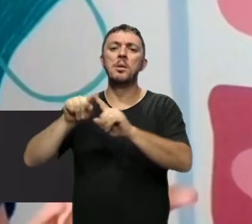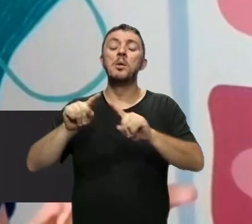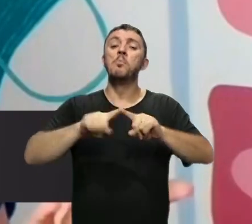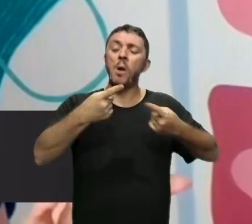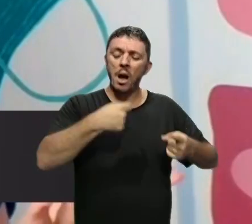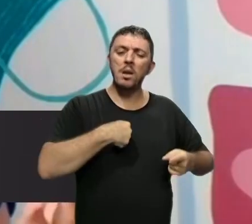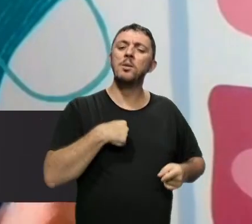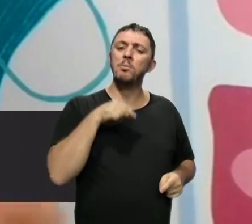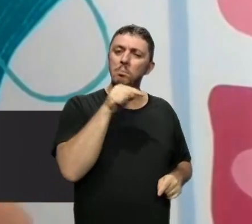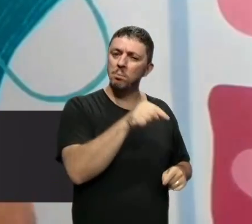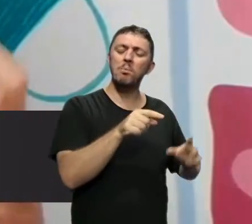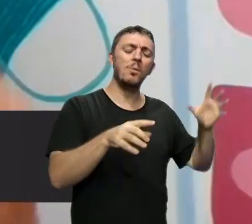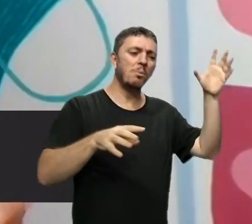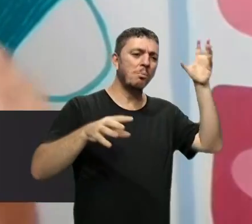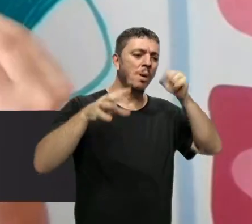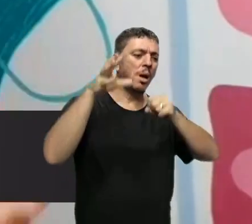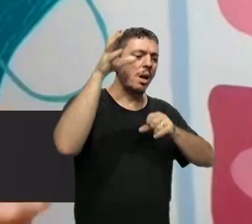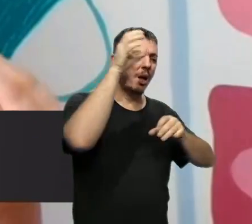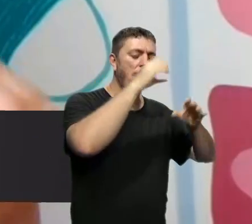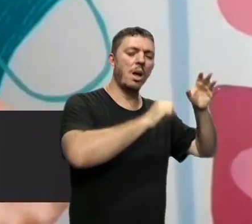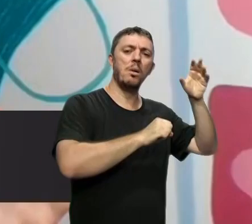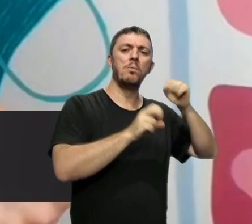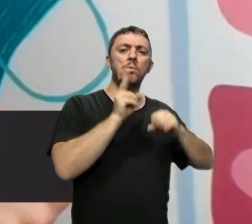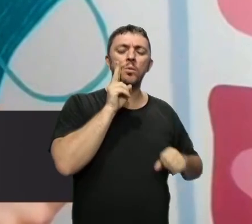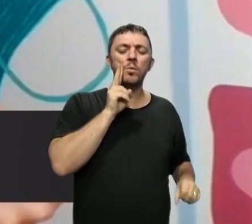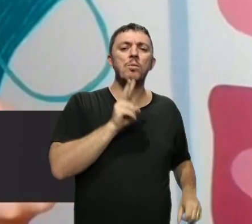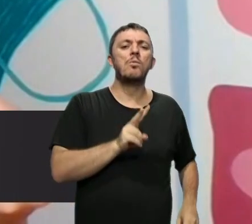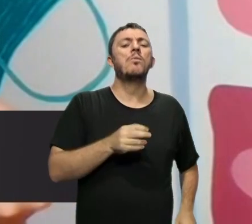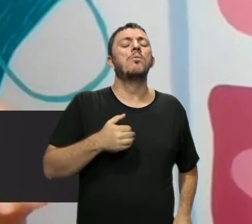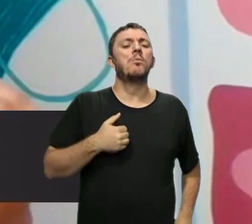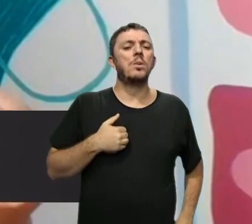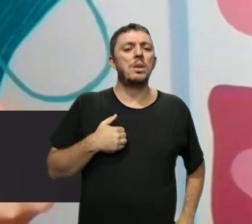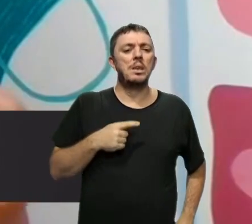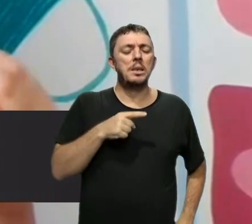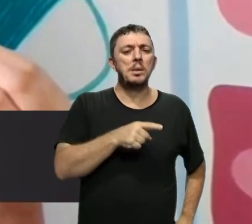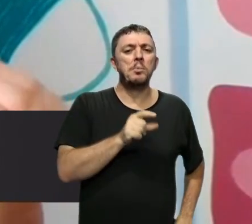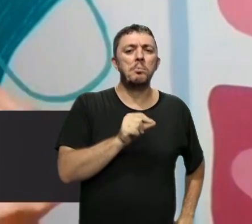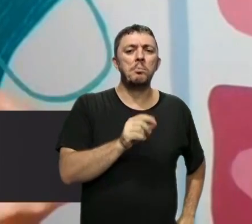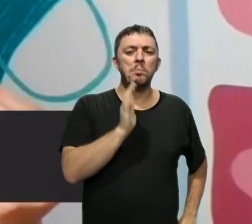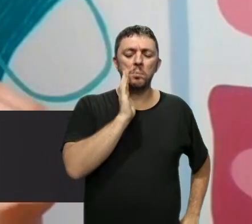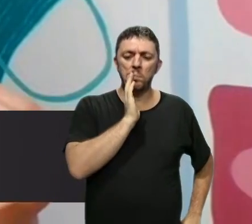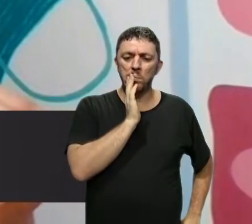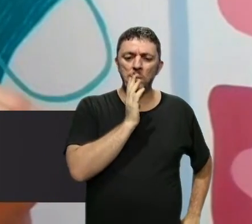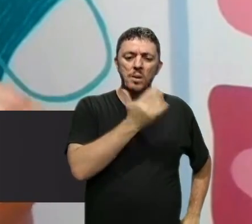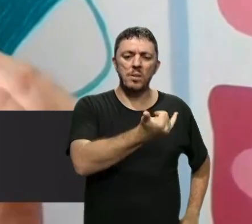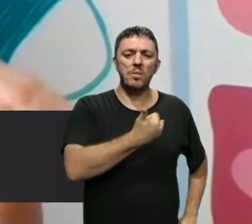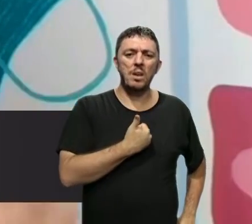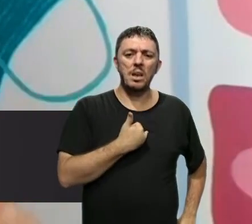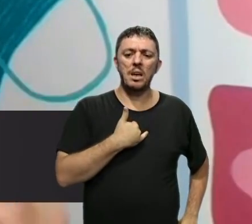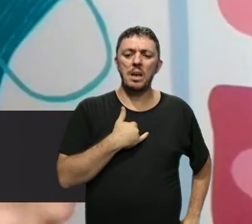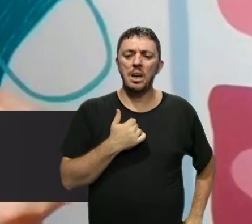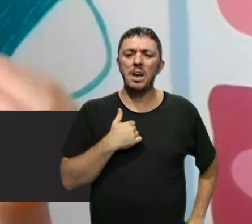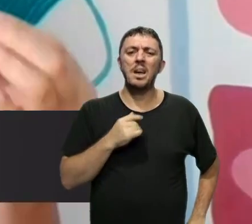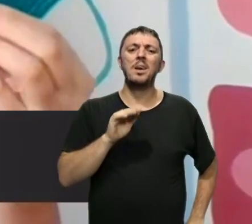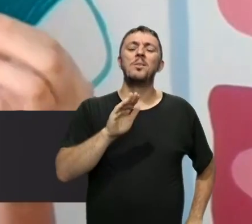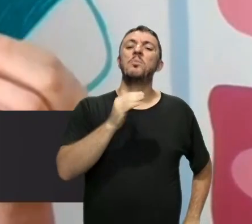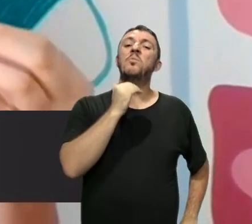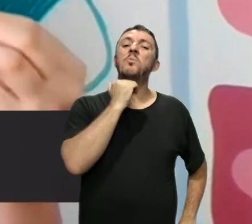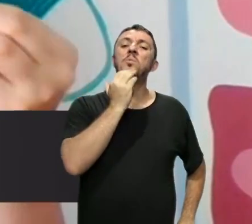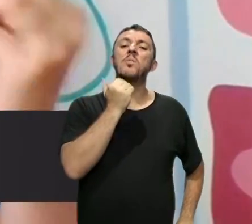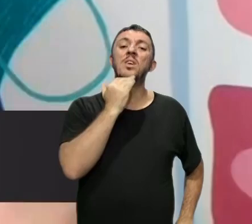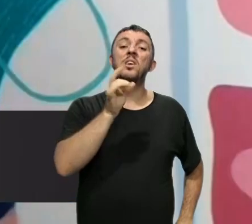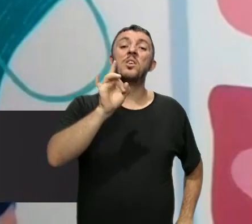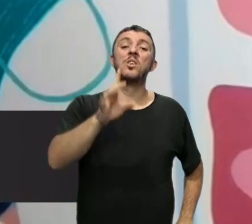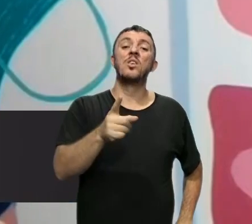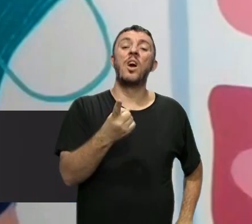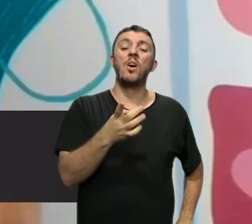esse lugar também me ensinou. Porque esse foi um lugar que falou, ó, não adianta você só falar